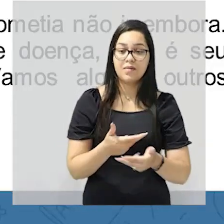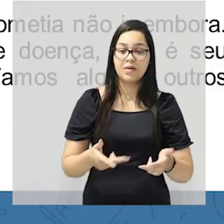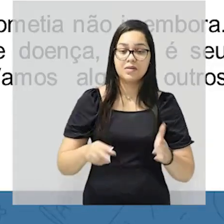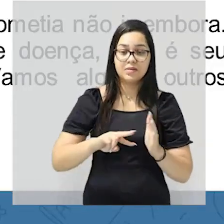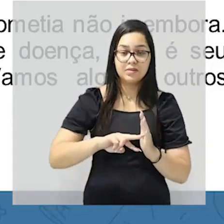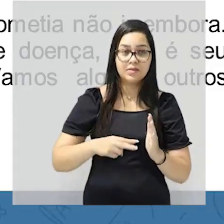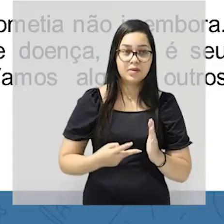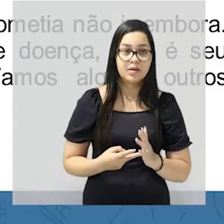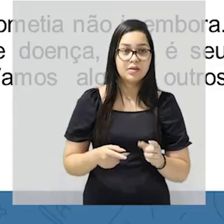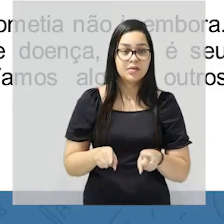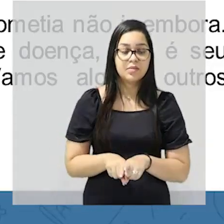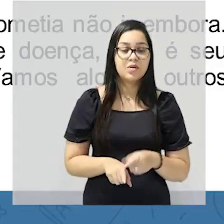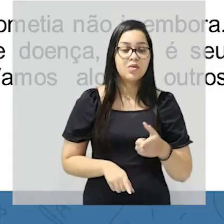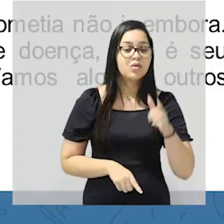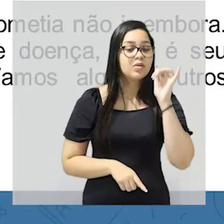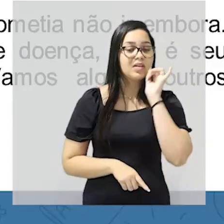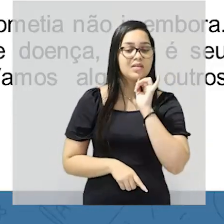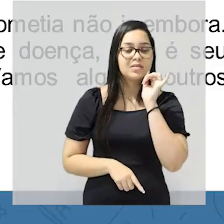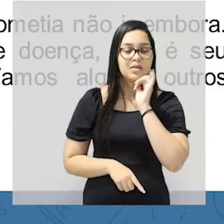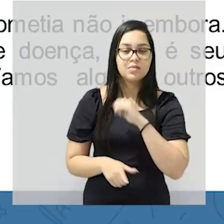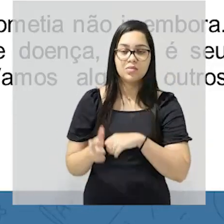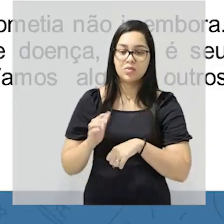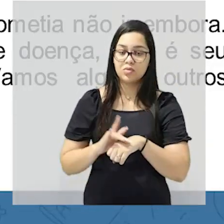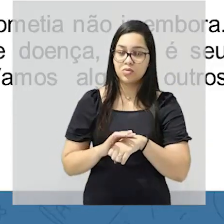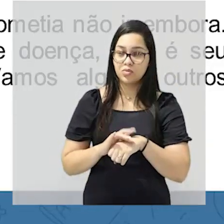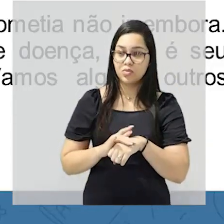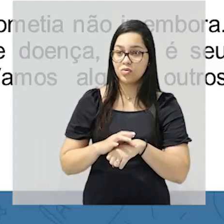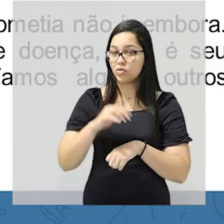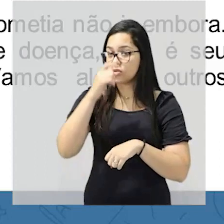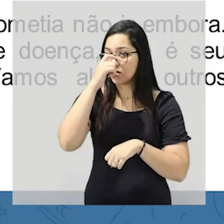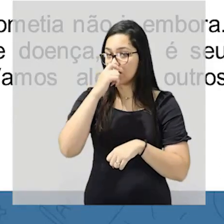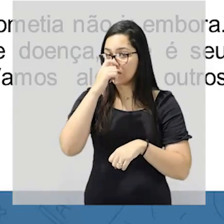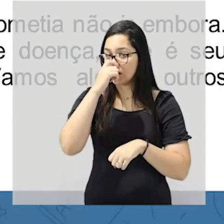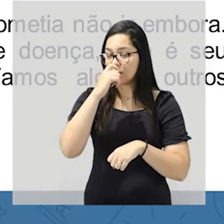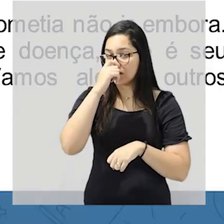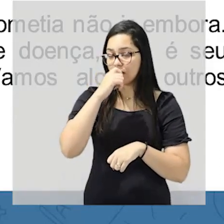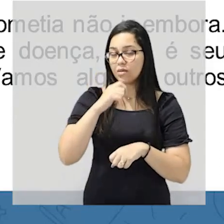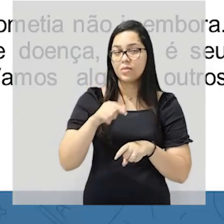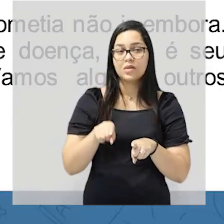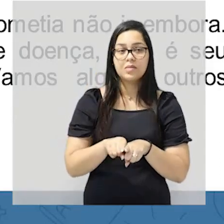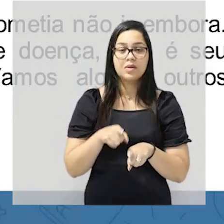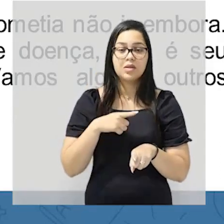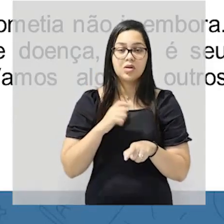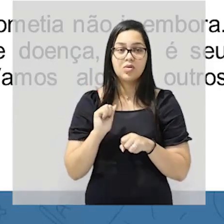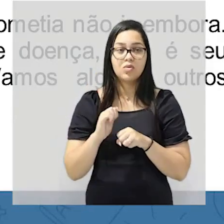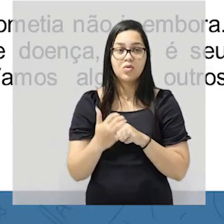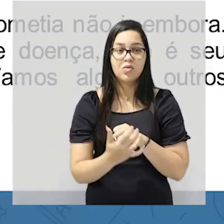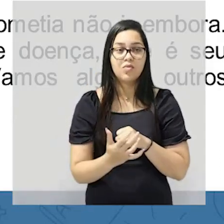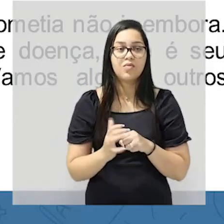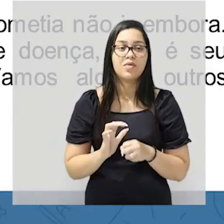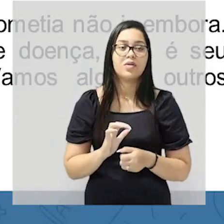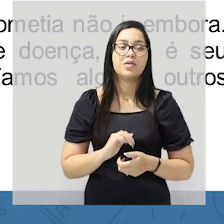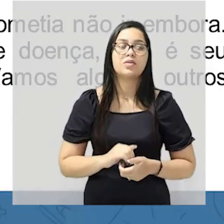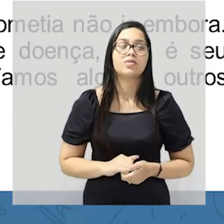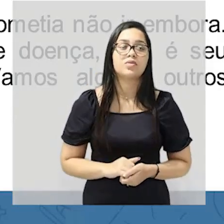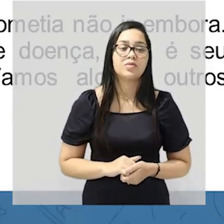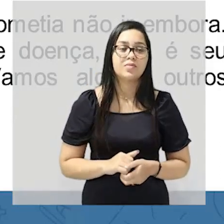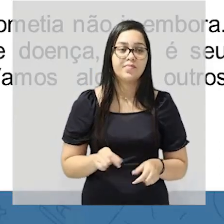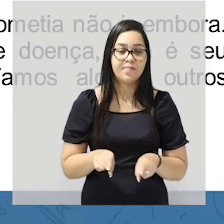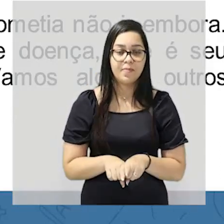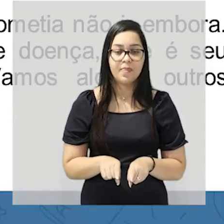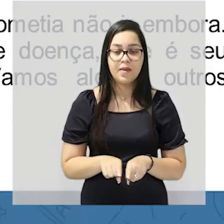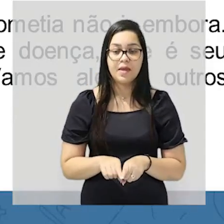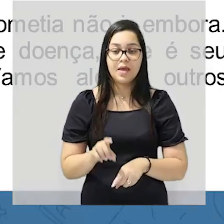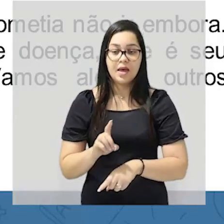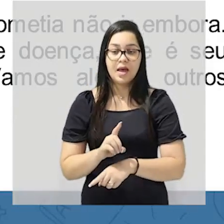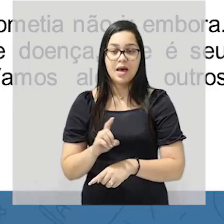a mesma coisa, tá certo? Então, eu não posso usar o uso de vestimentas, que vai impedir a identificação, ou a prescrição proíbe roupas